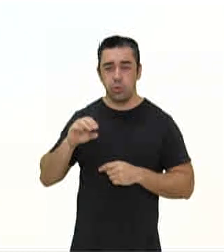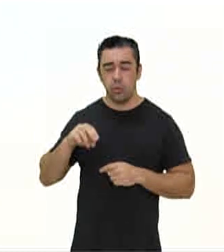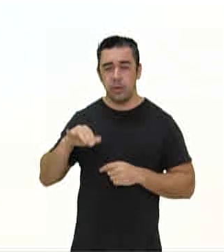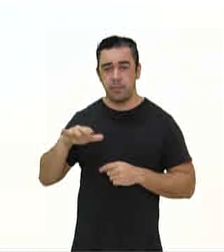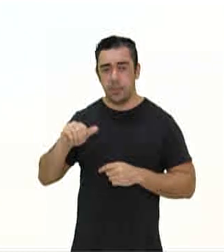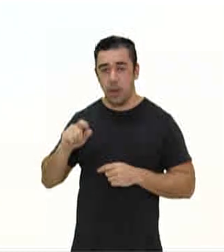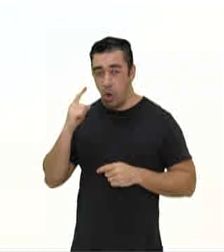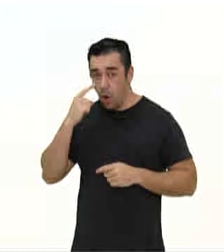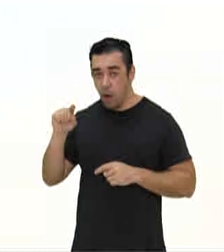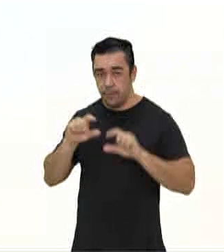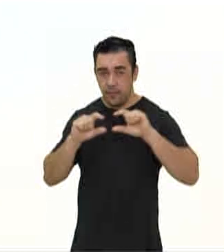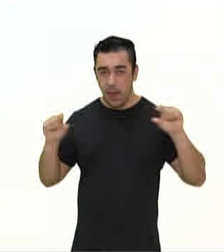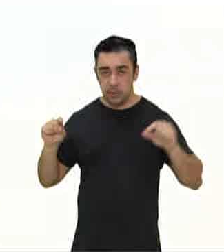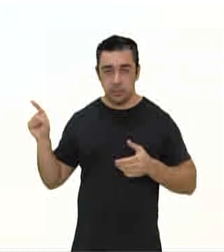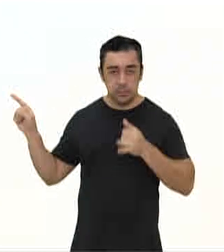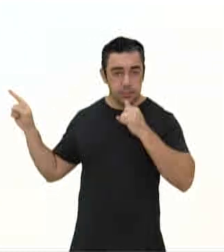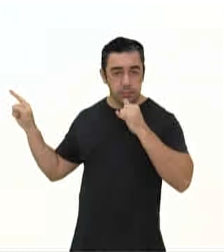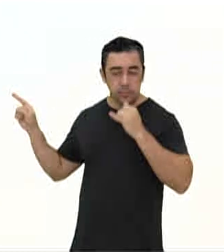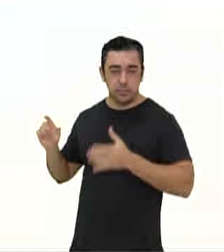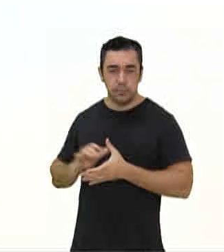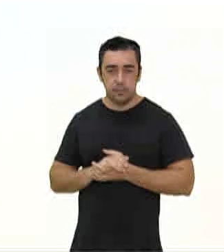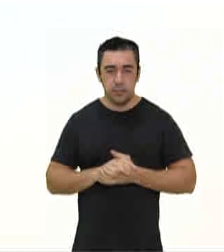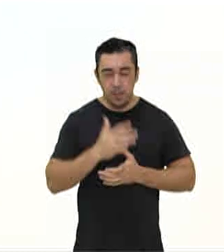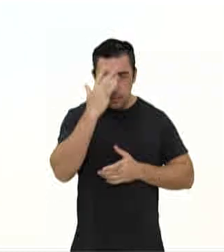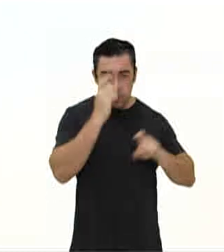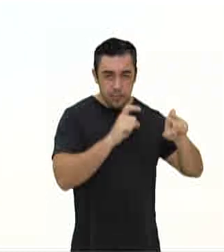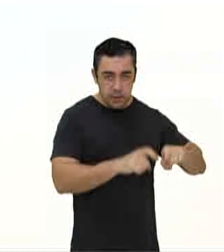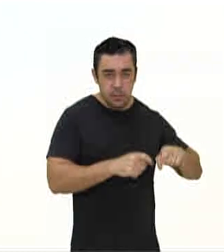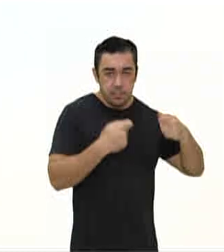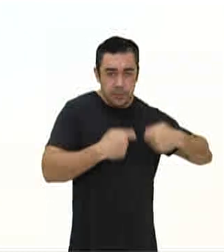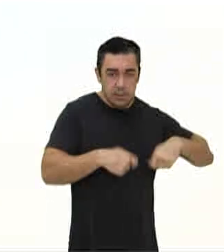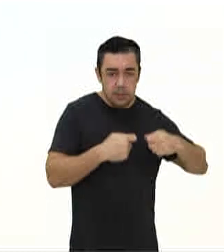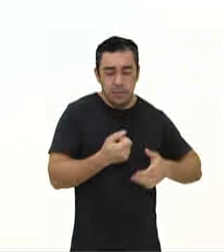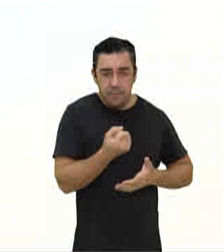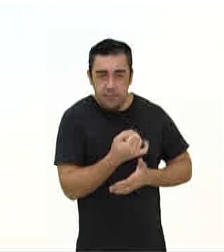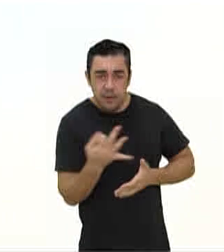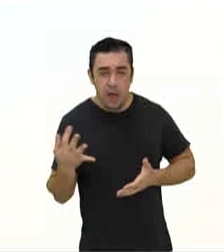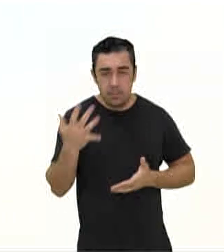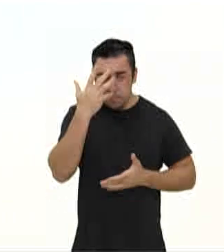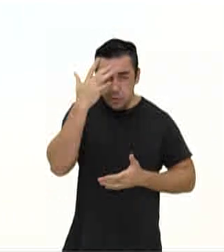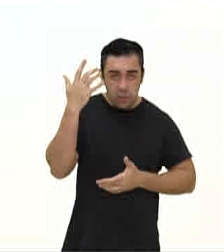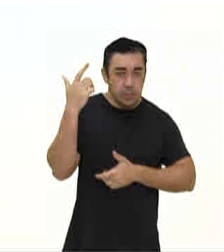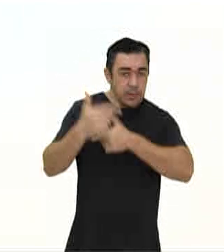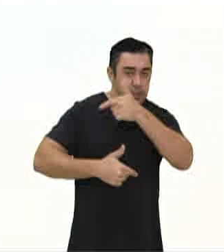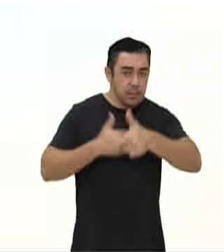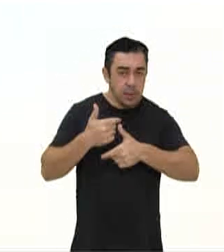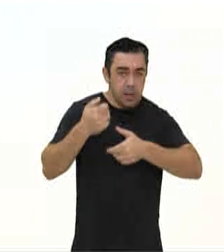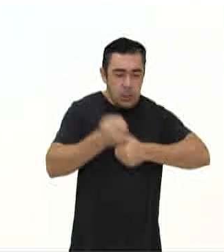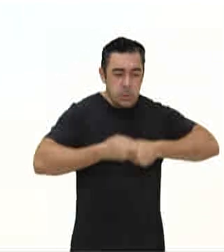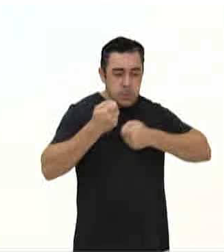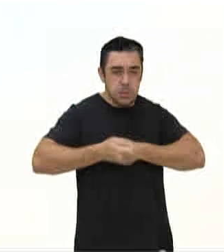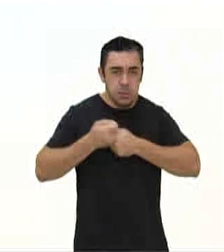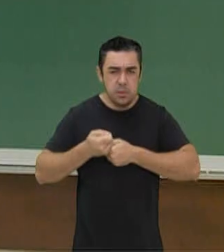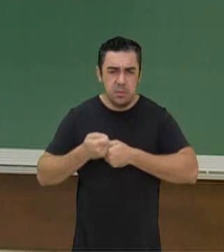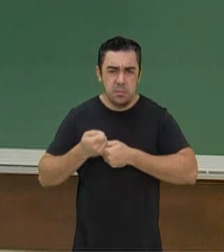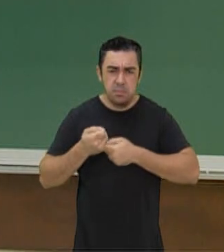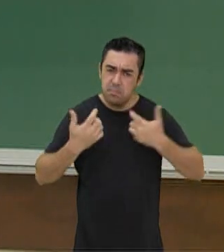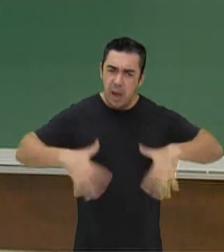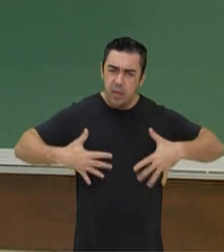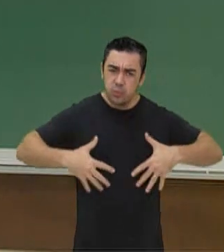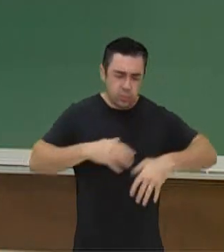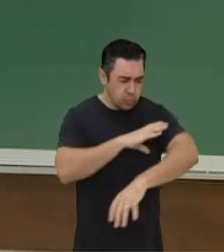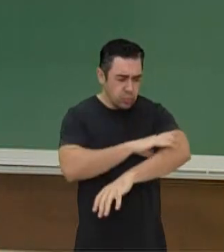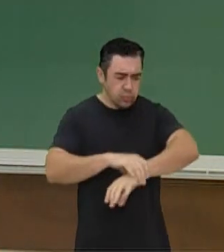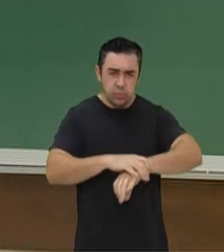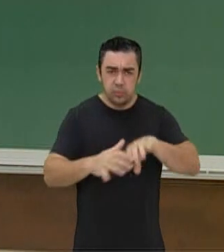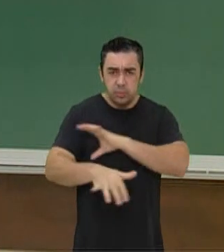seguinte frase. Exemplo, o fazendeiro precisava de muitos braços para o trabalho daquela semana. Então, veja, muitos